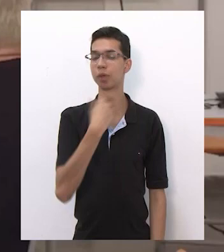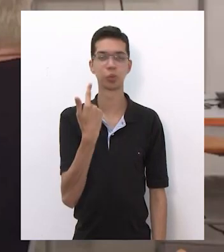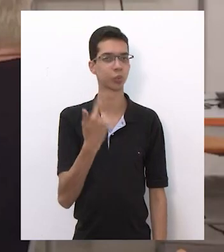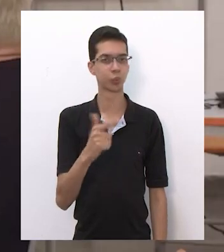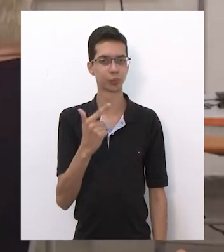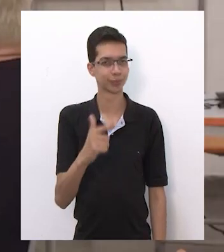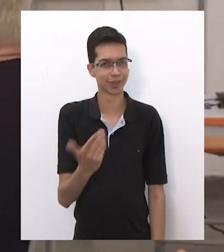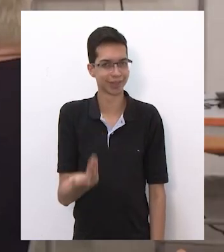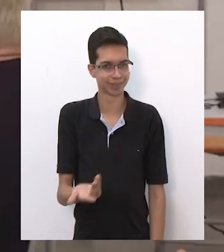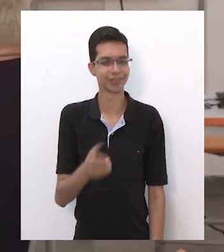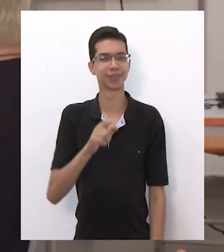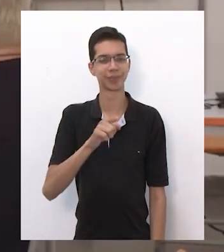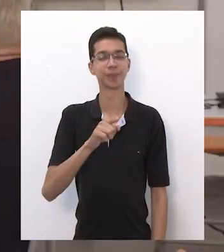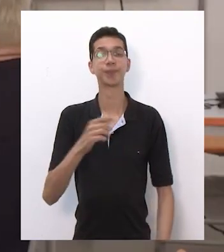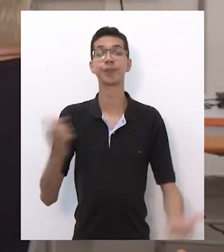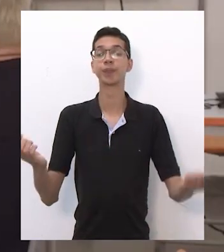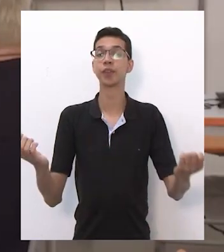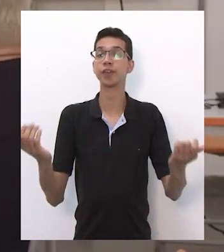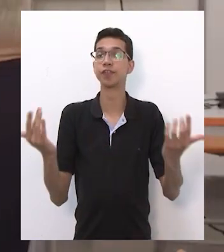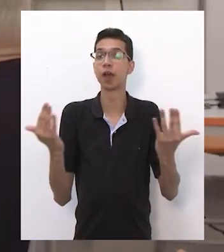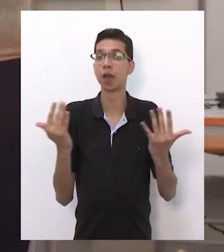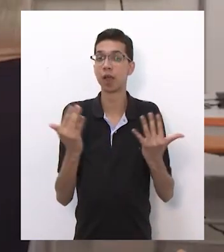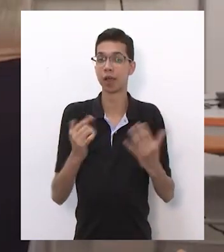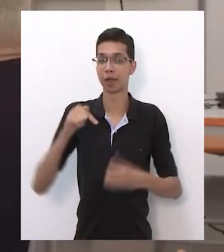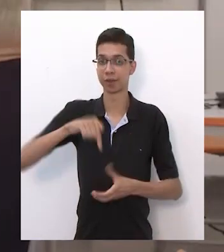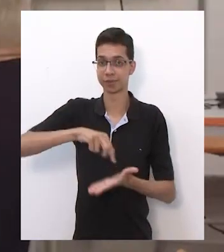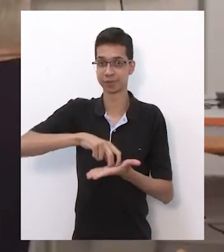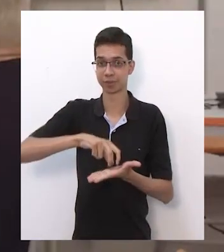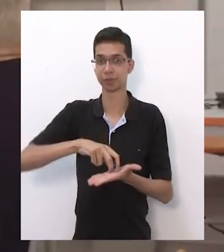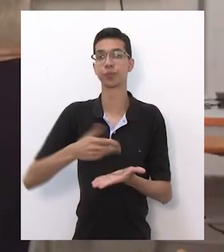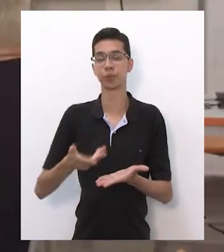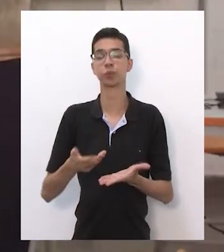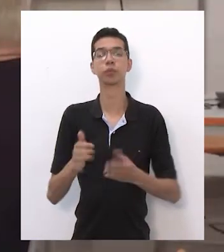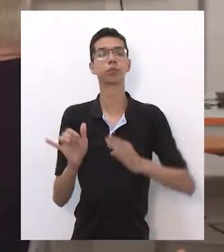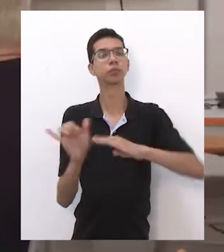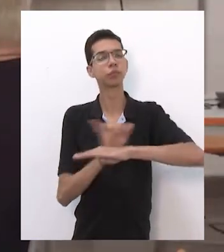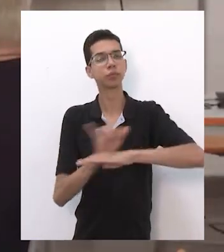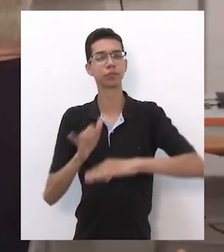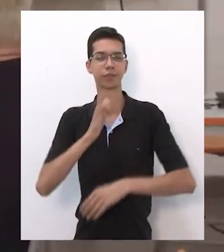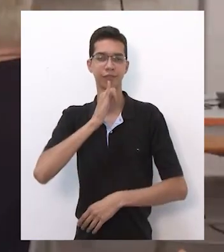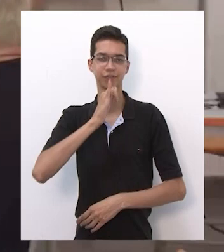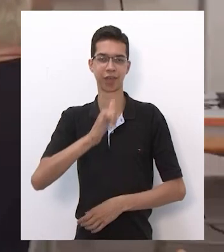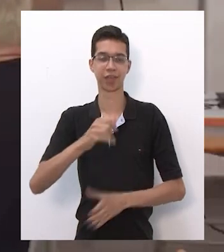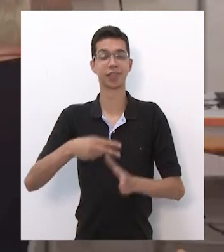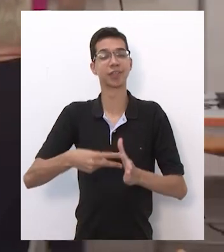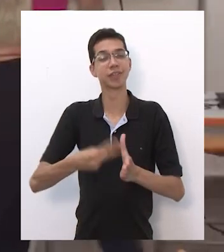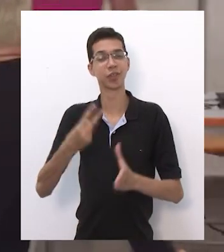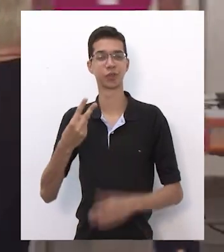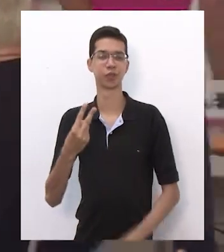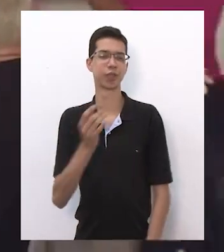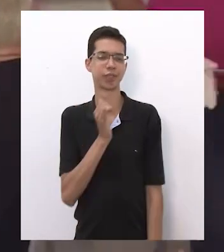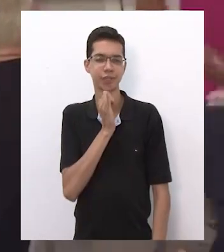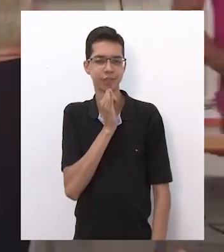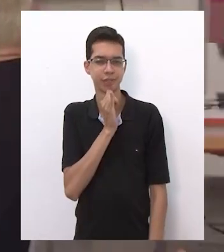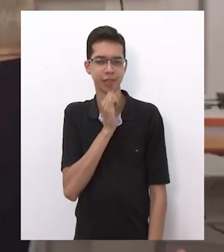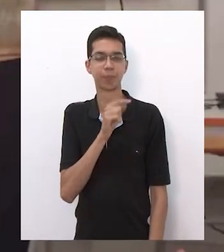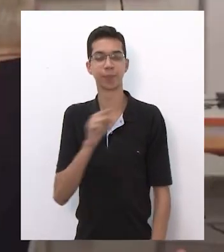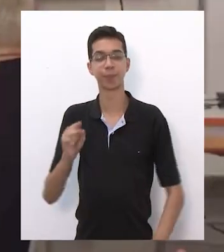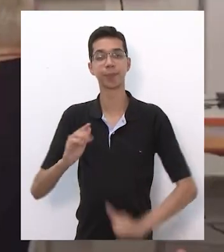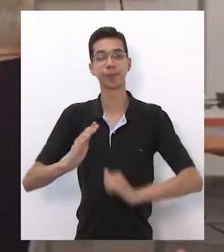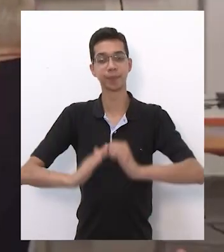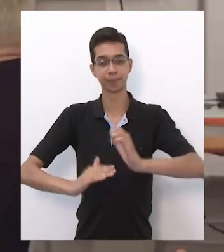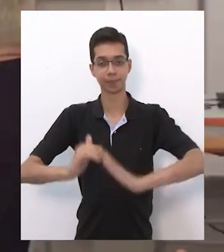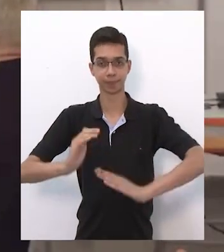quer oferecer também alguma opção, um outro caminho, uma segunda via. E, por exemplo, para trabalhar com